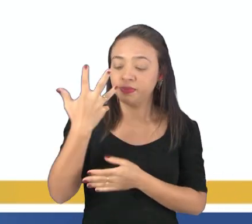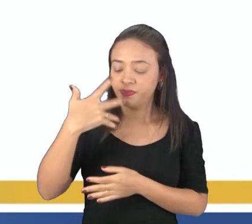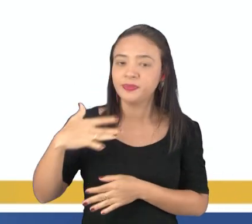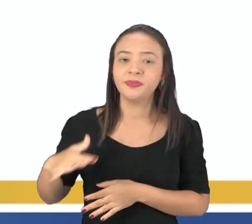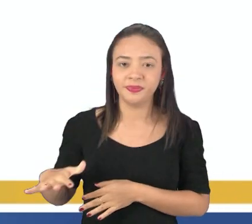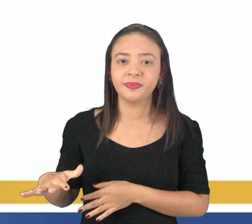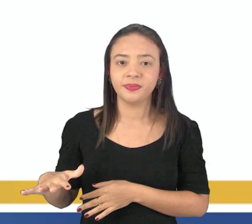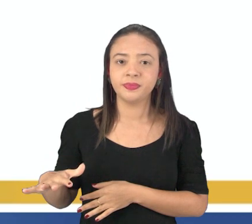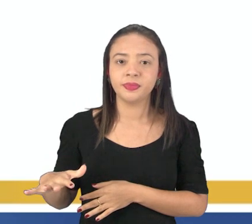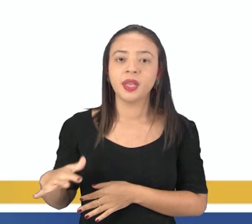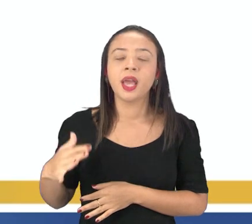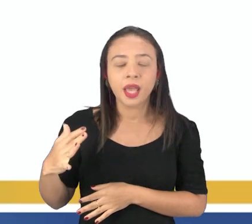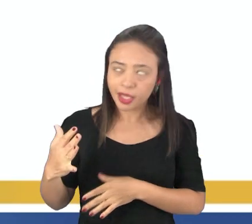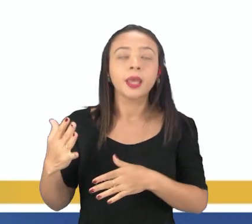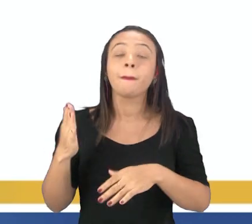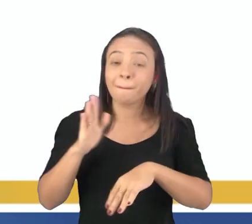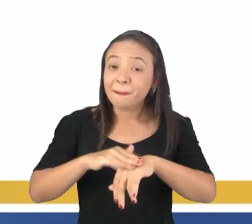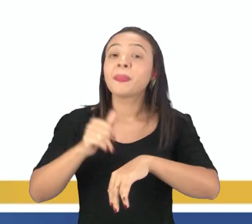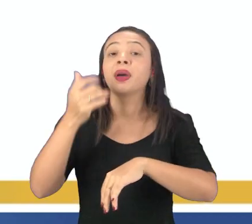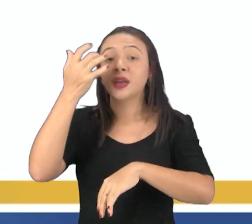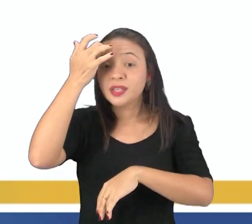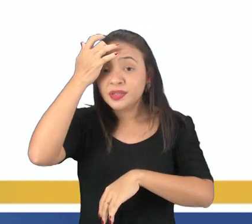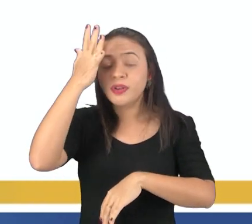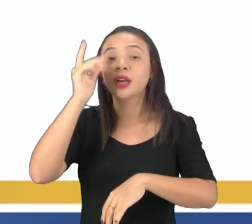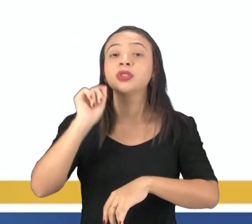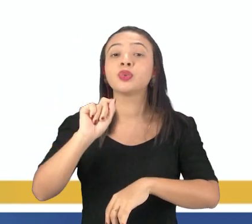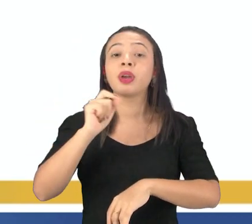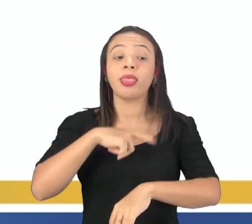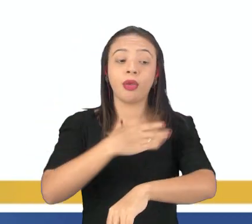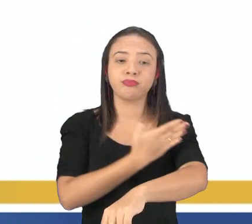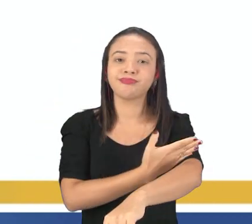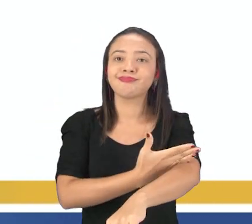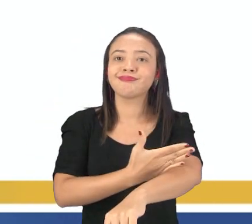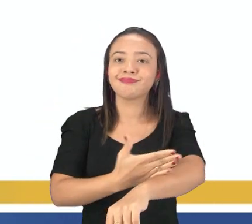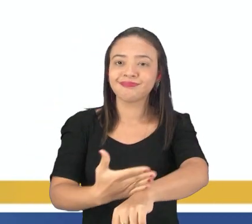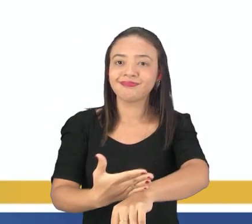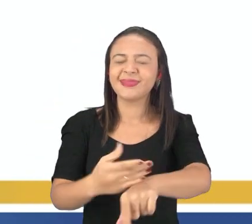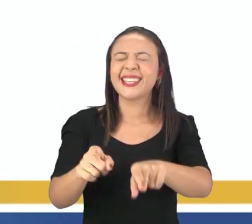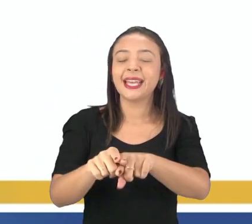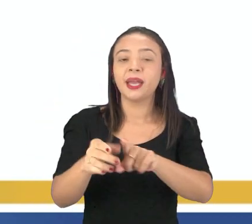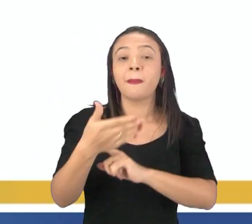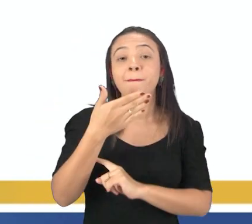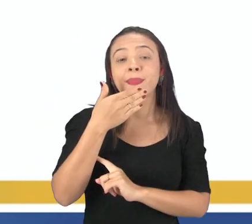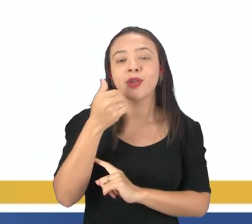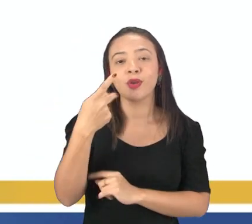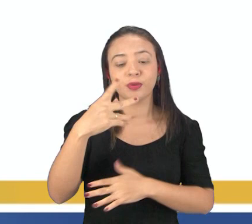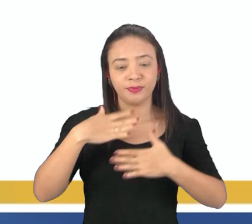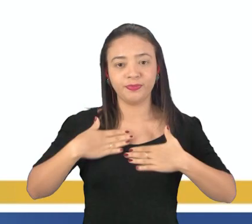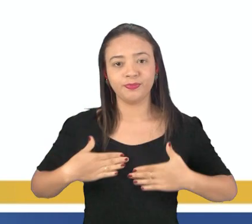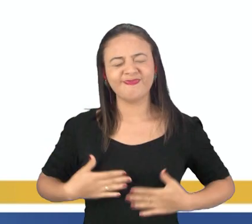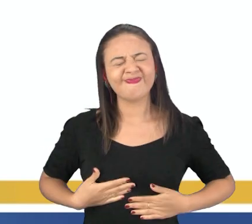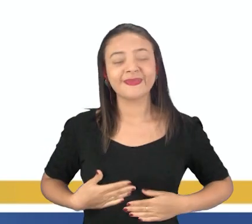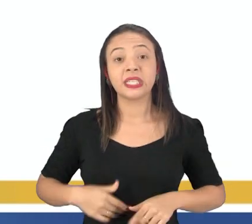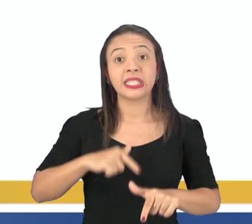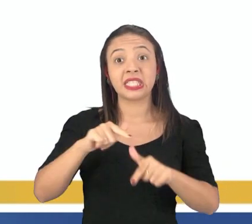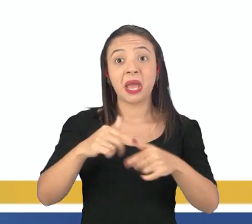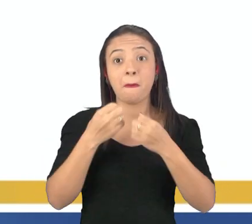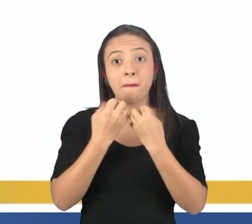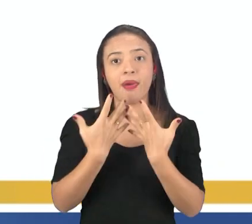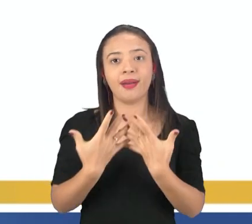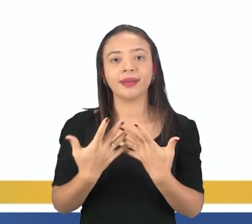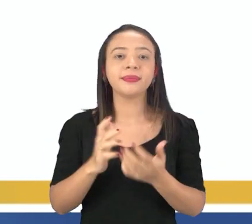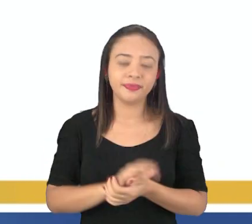alimentação saudável ela começa na infância, é muito mais fácil de se tornar um hábito e muito melhor para que